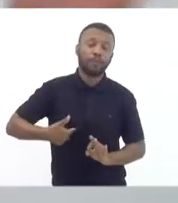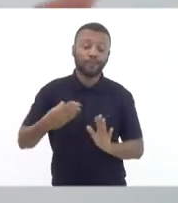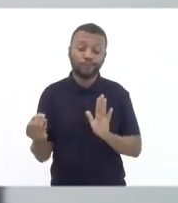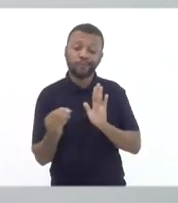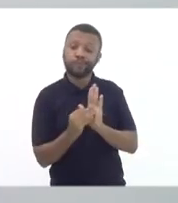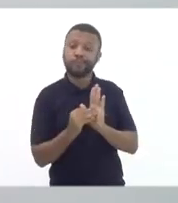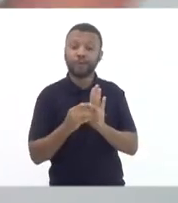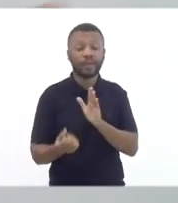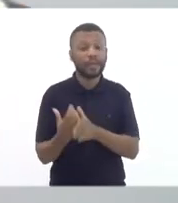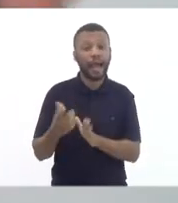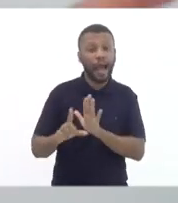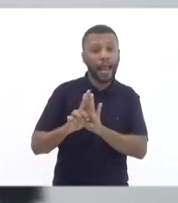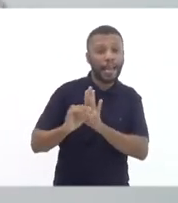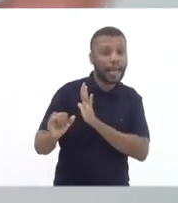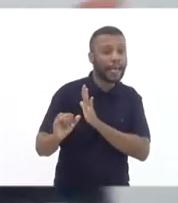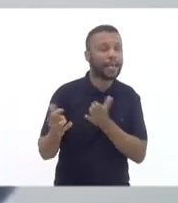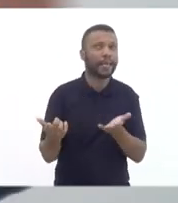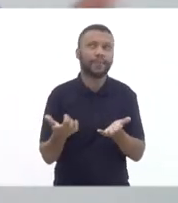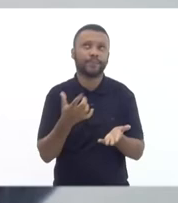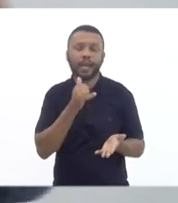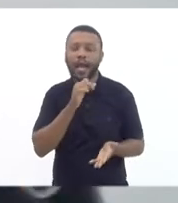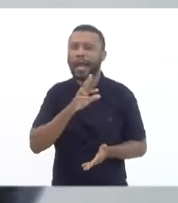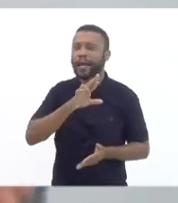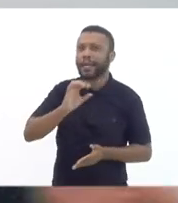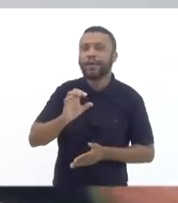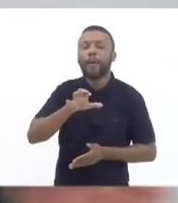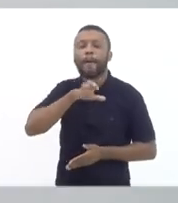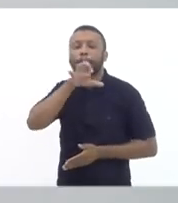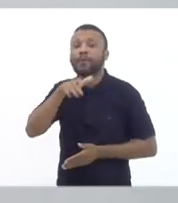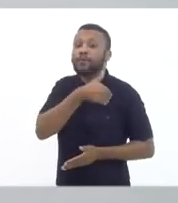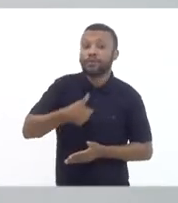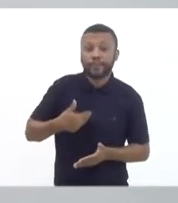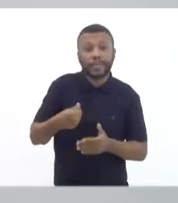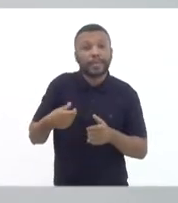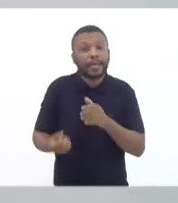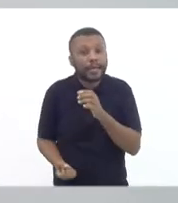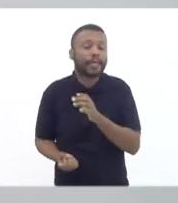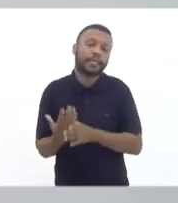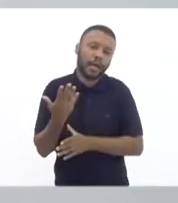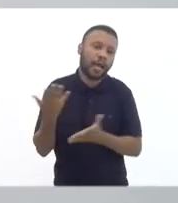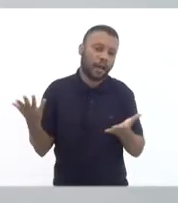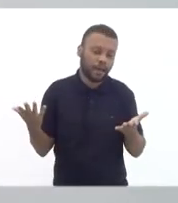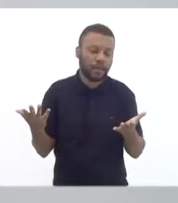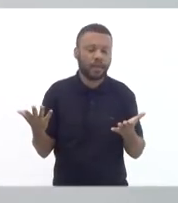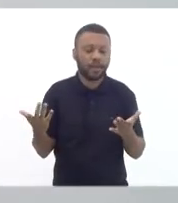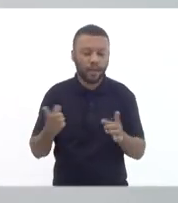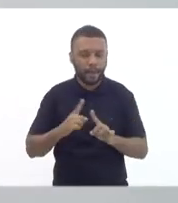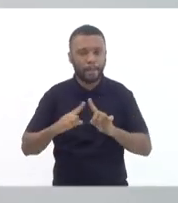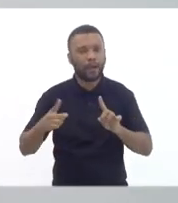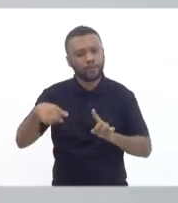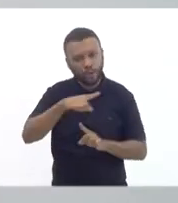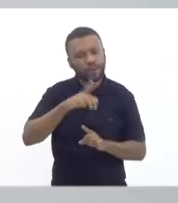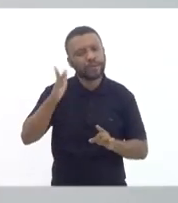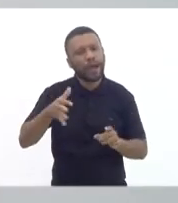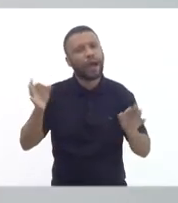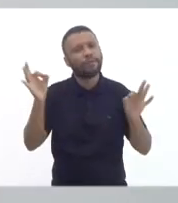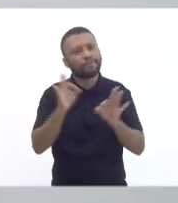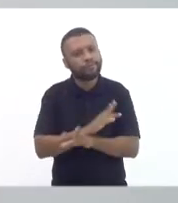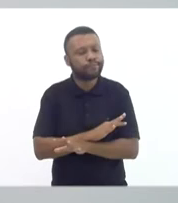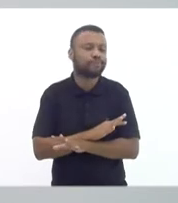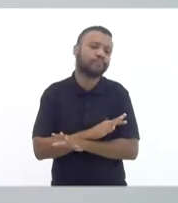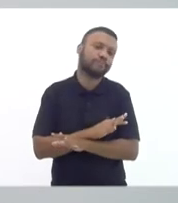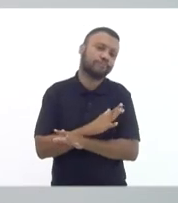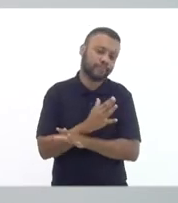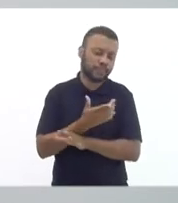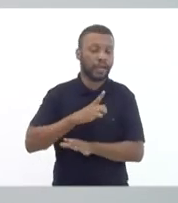a lei do CIS, bicho estadual. Tem que criar, tá, deputado? Então, acho que o senhor já sai daqui